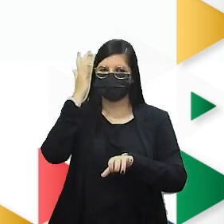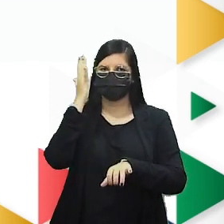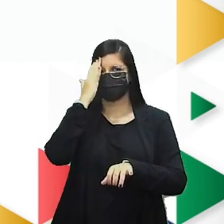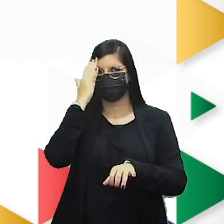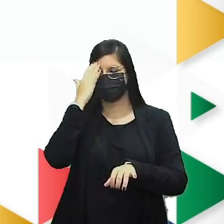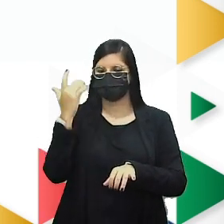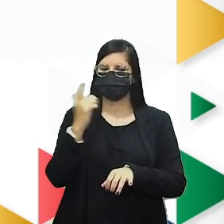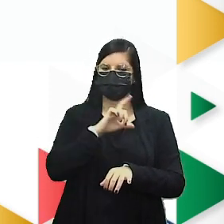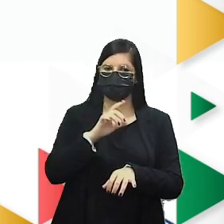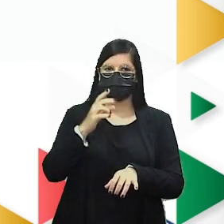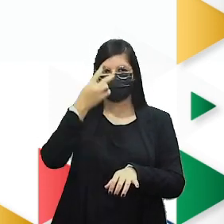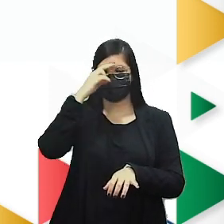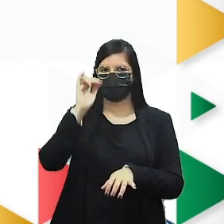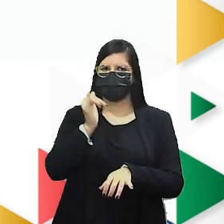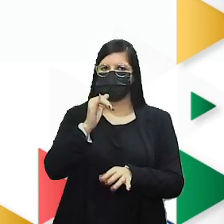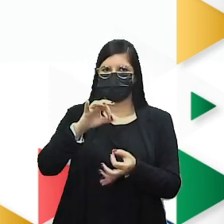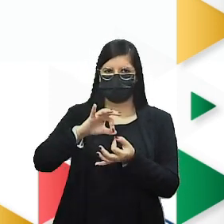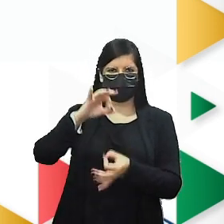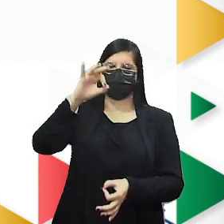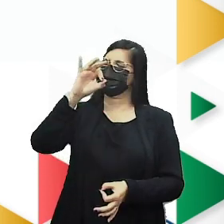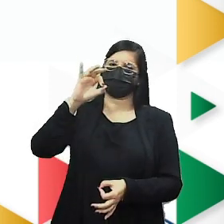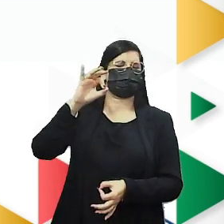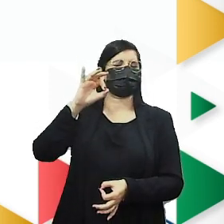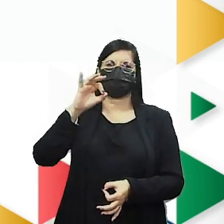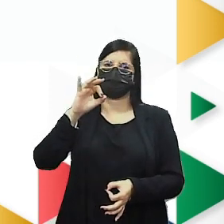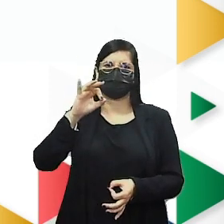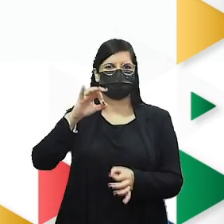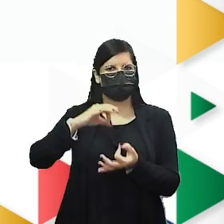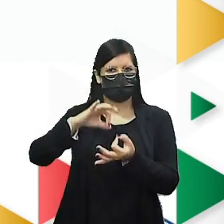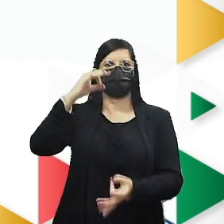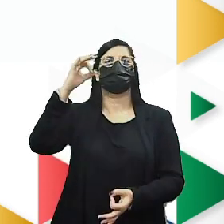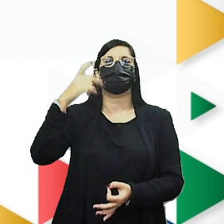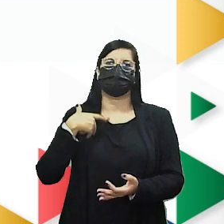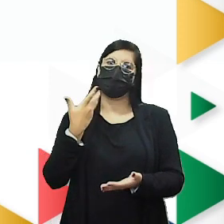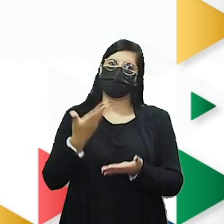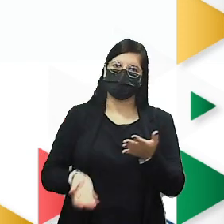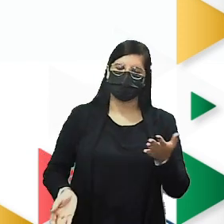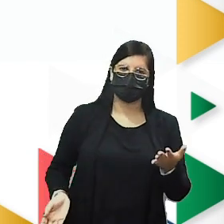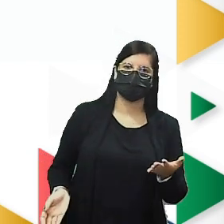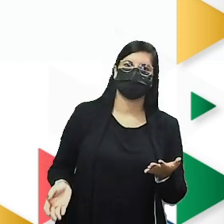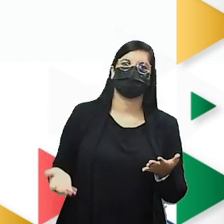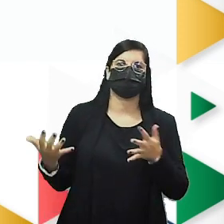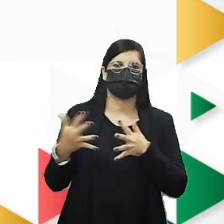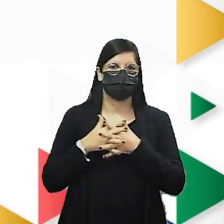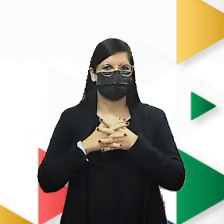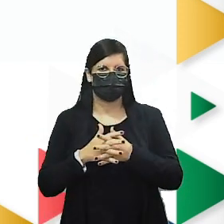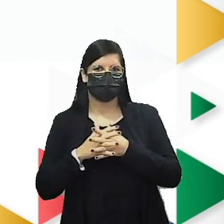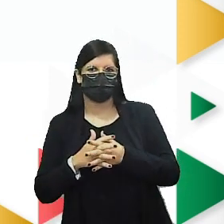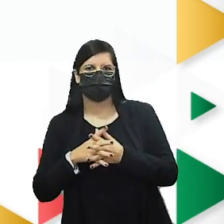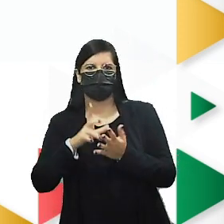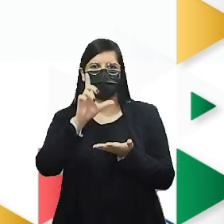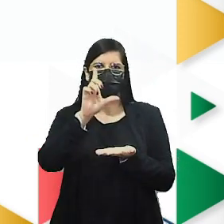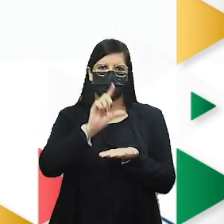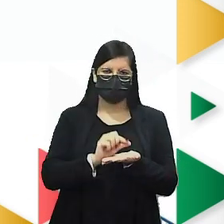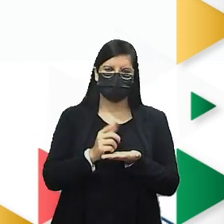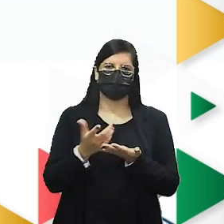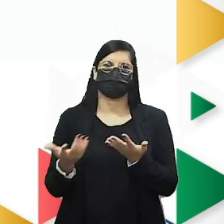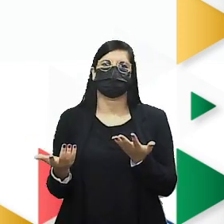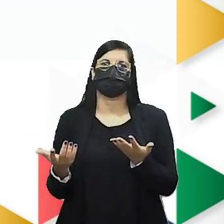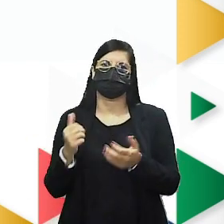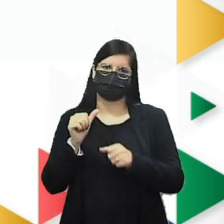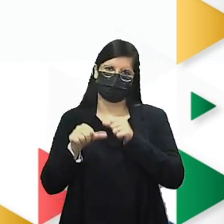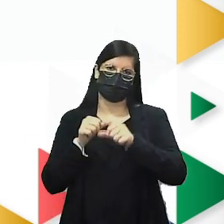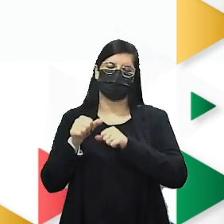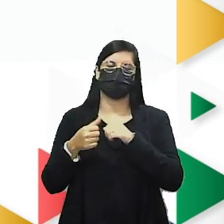não são histórias longuíssimas, não. Até porque, se for muito grande, as pessoas se perdem, que já com uma história curta, então já sofre distorção. Imagina